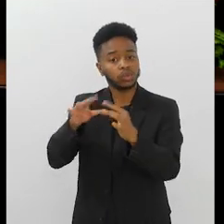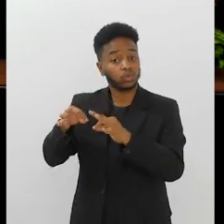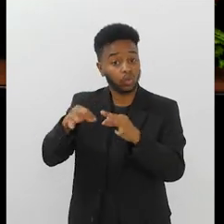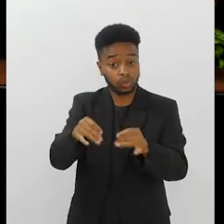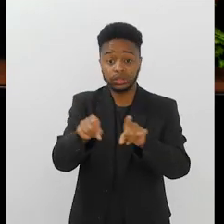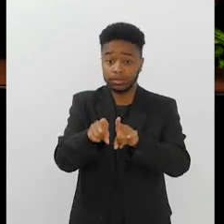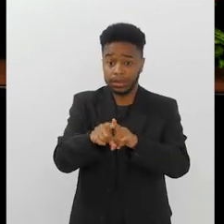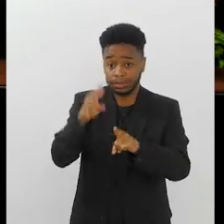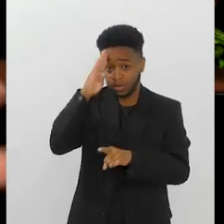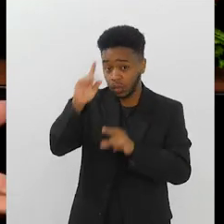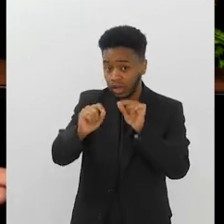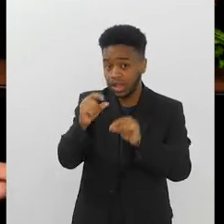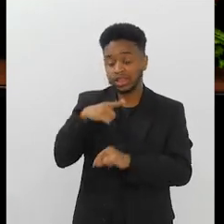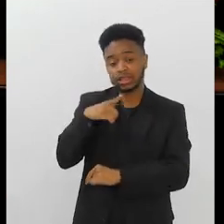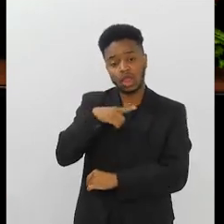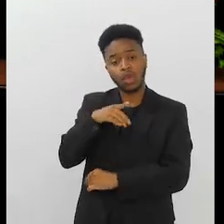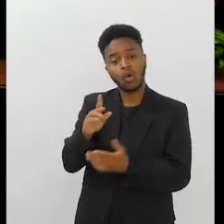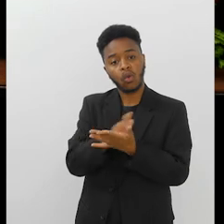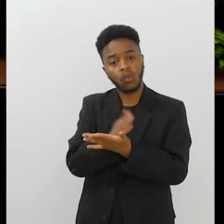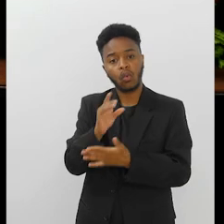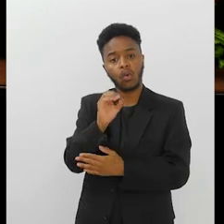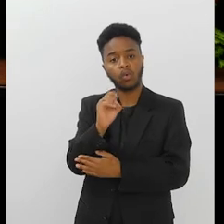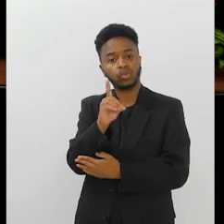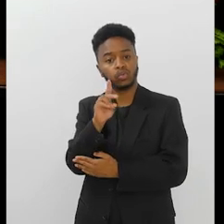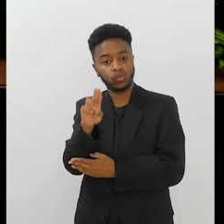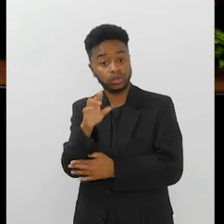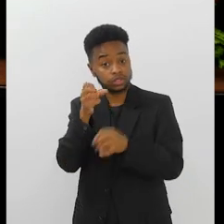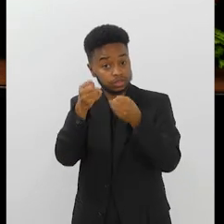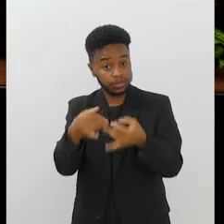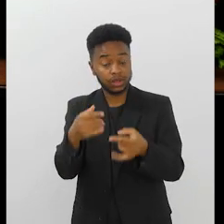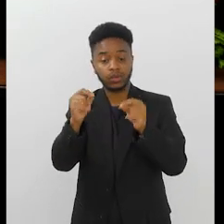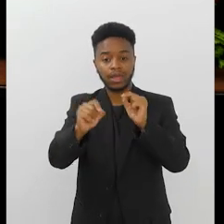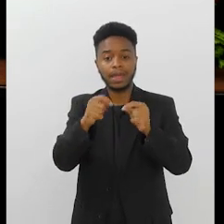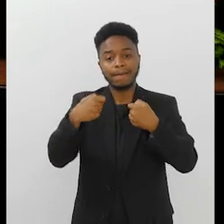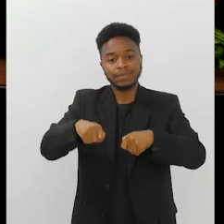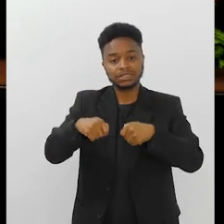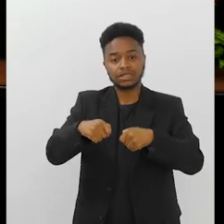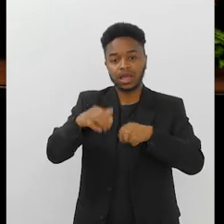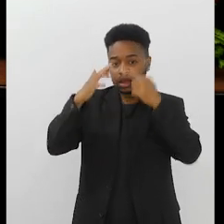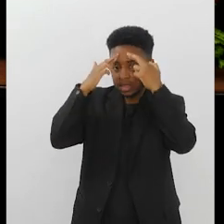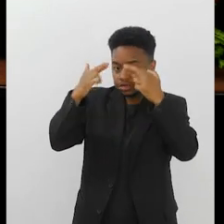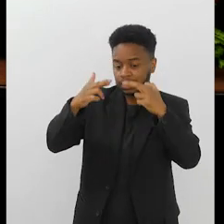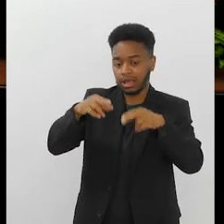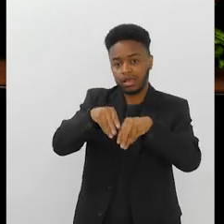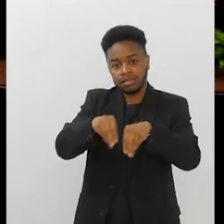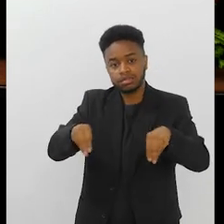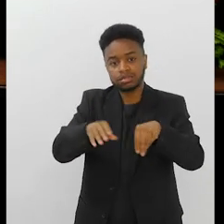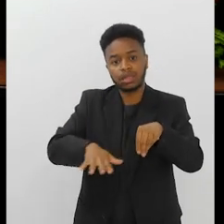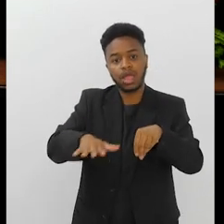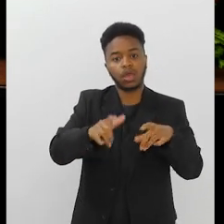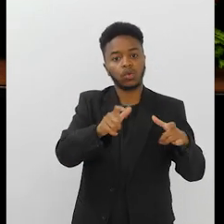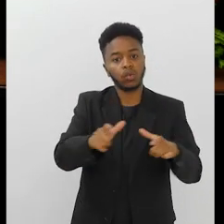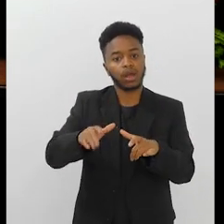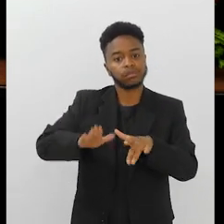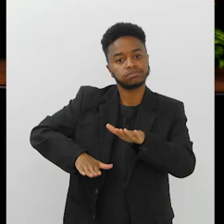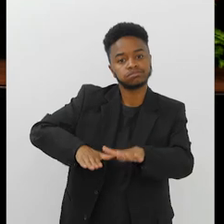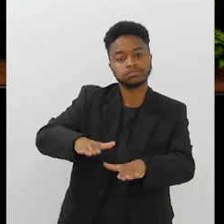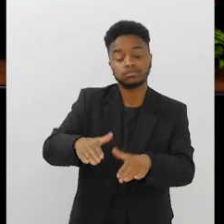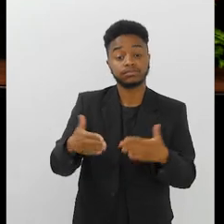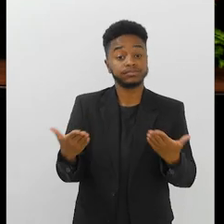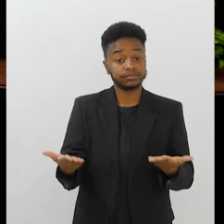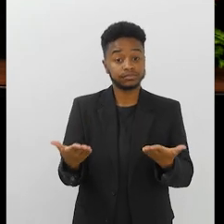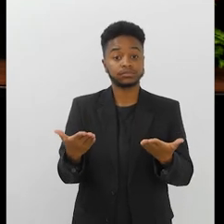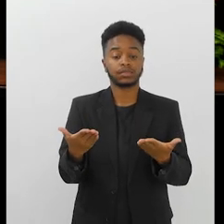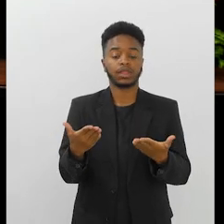eh respeitar até mesmo a tem odus específicos que explicam isso respeite a Terra no qual você pisa então assim